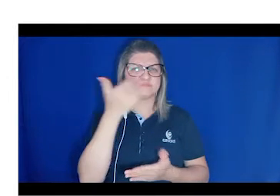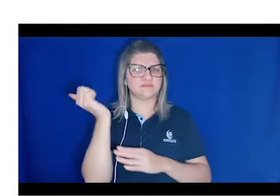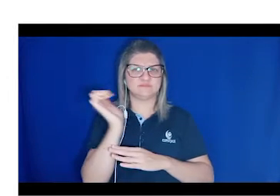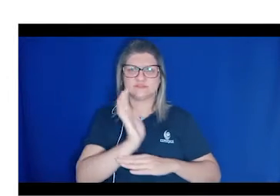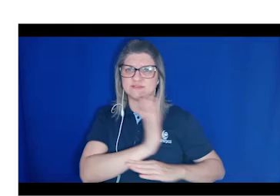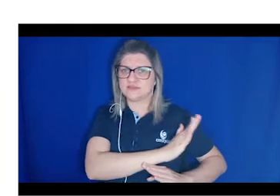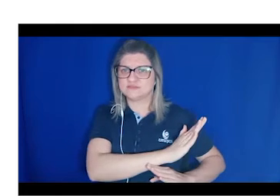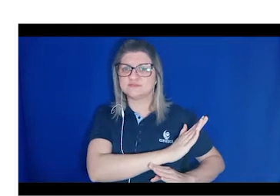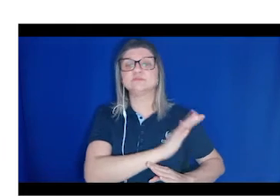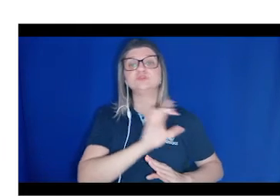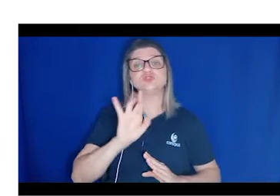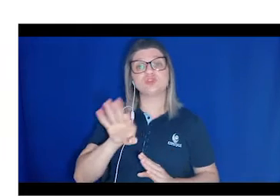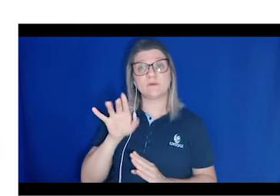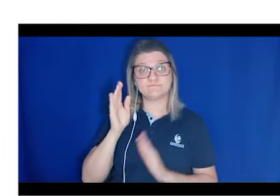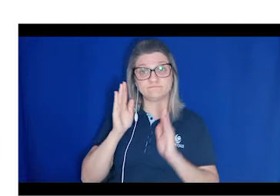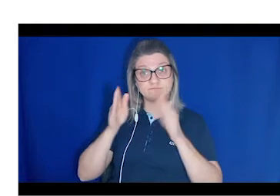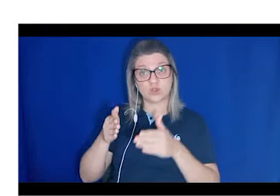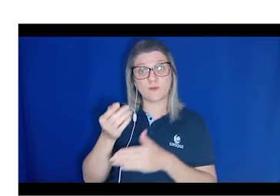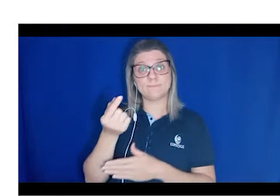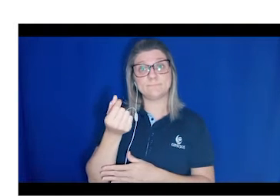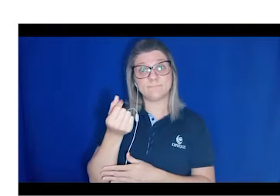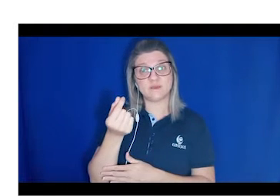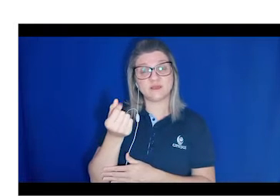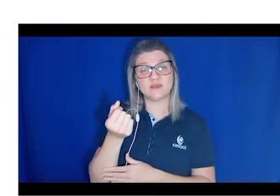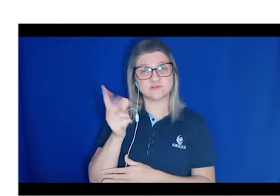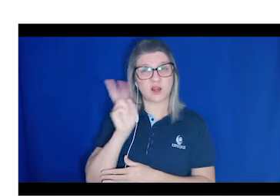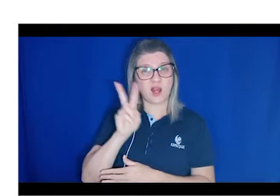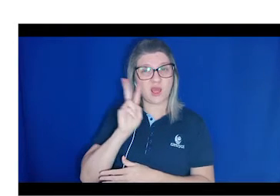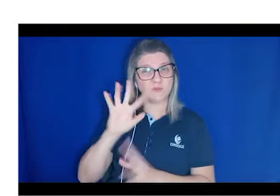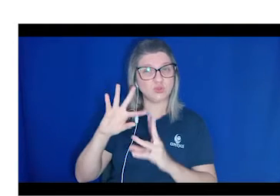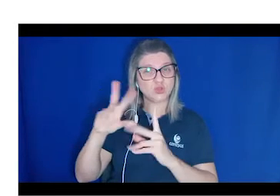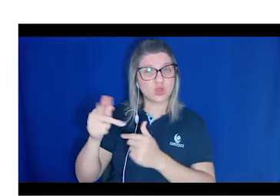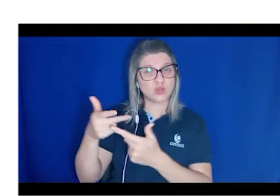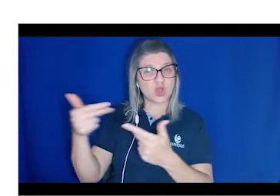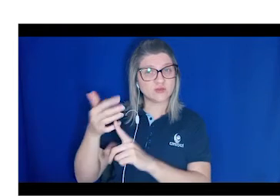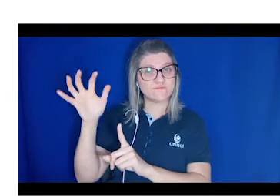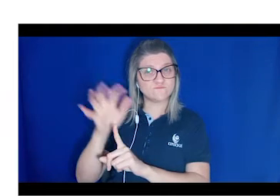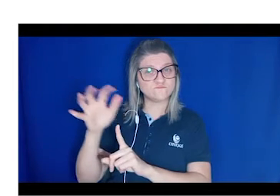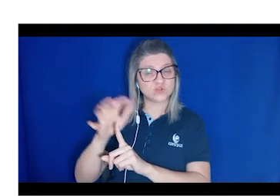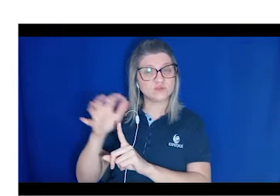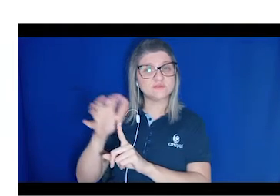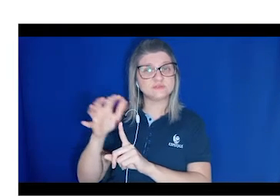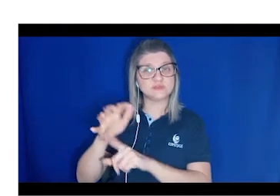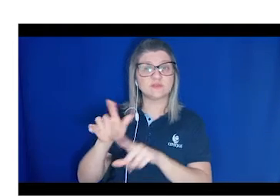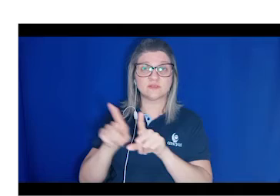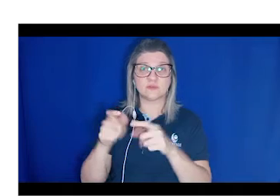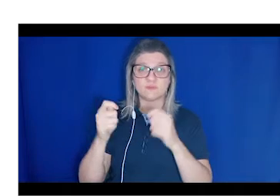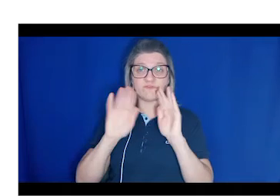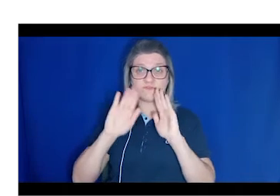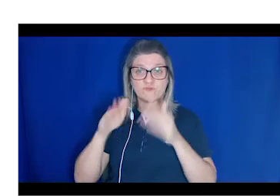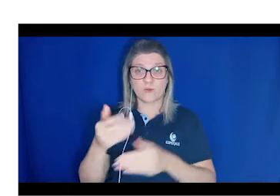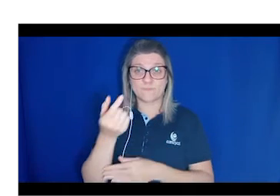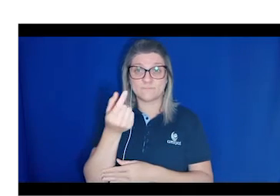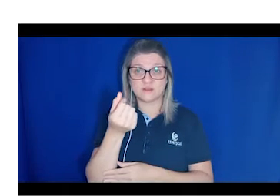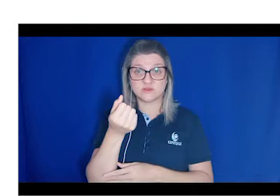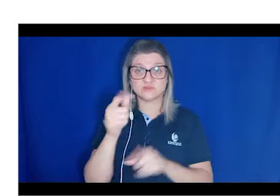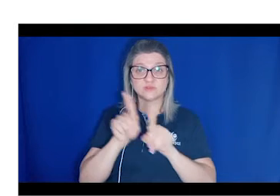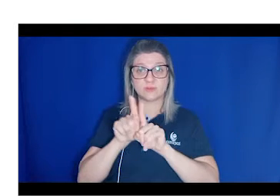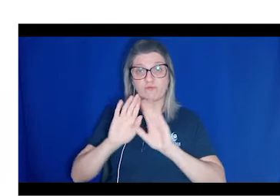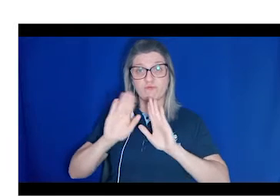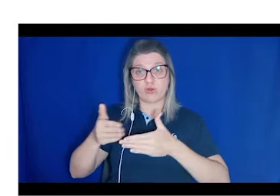os preços, eles descontam tudo. Então, nós temos que olhar para os preços e para o volume.